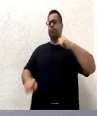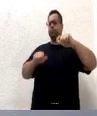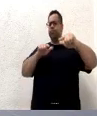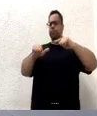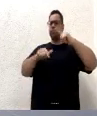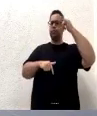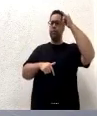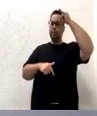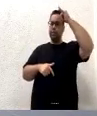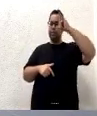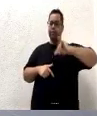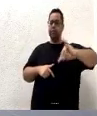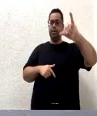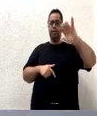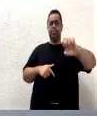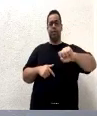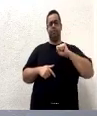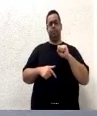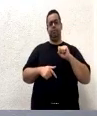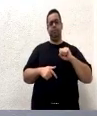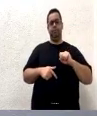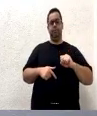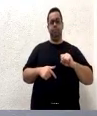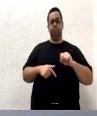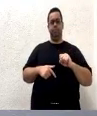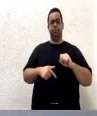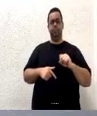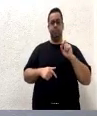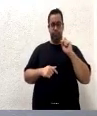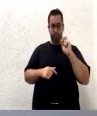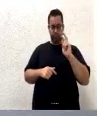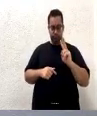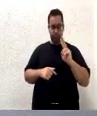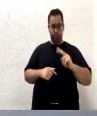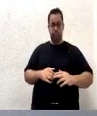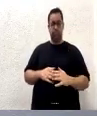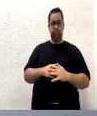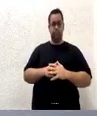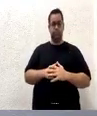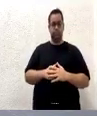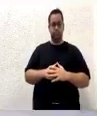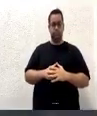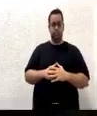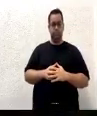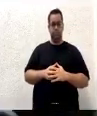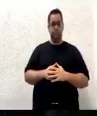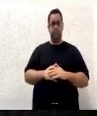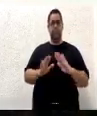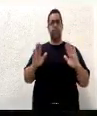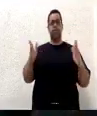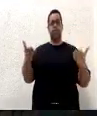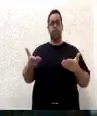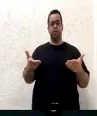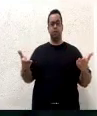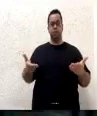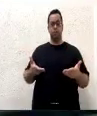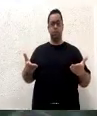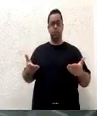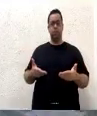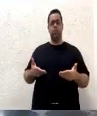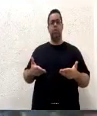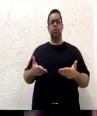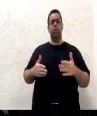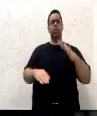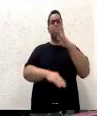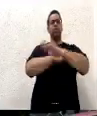primeiro da parte curativa e depois vou falar das ações de prevenção, tudo bem? Nesse momento que nós estamos tranquilos, todas as unidades,